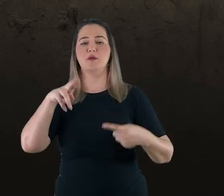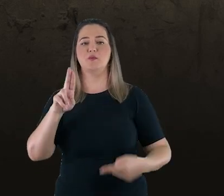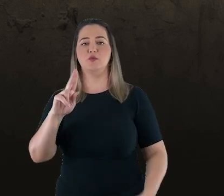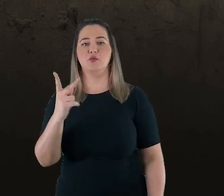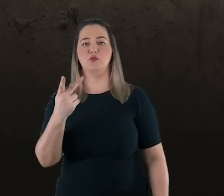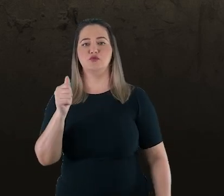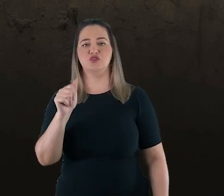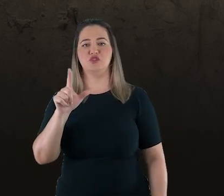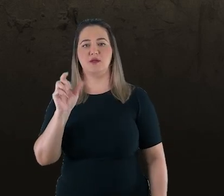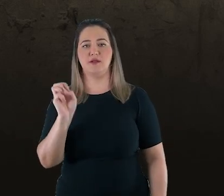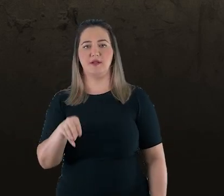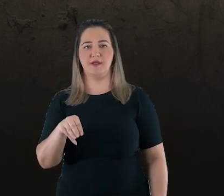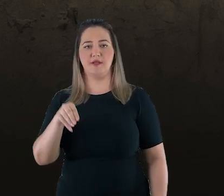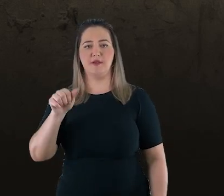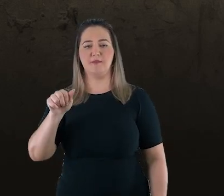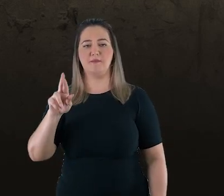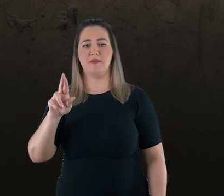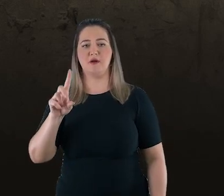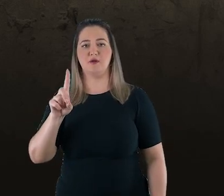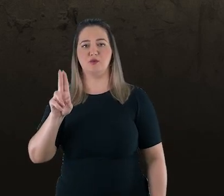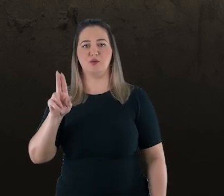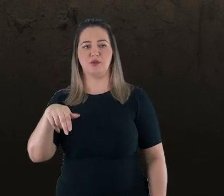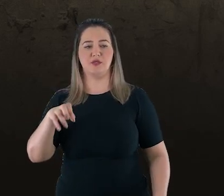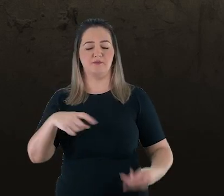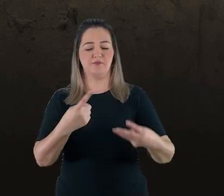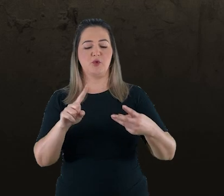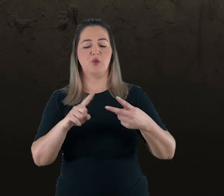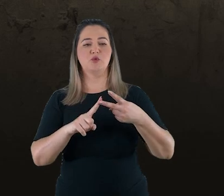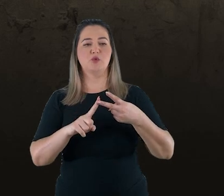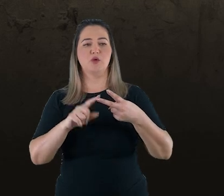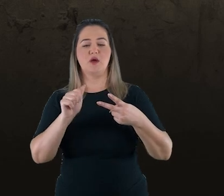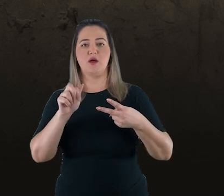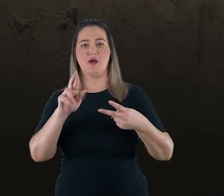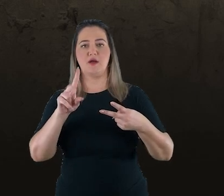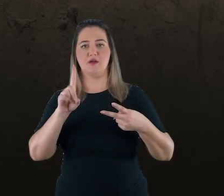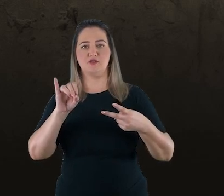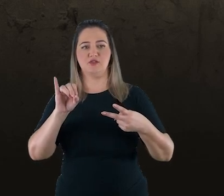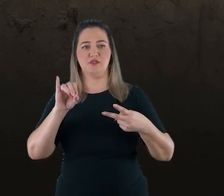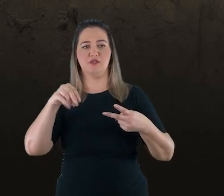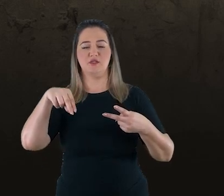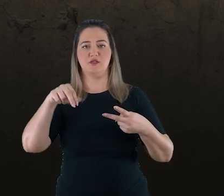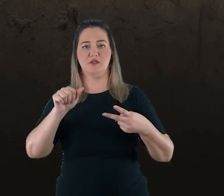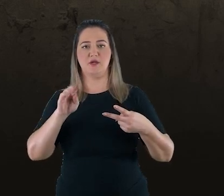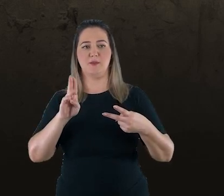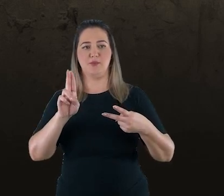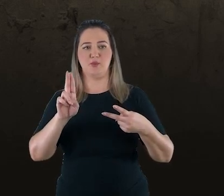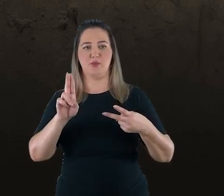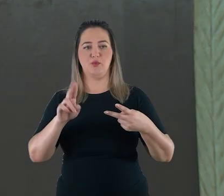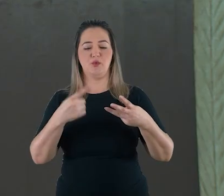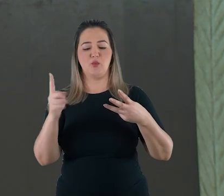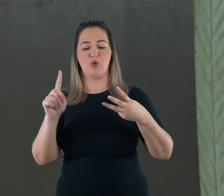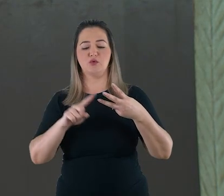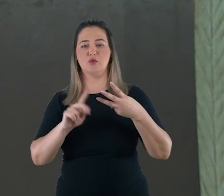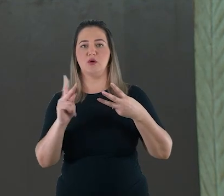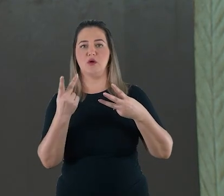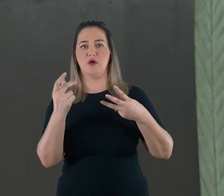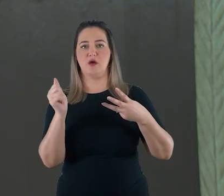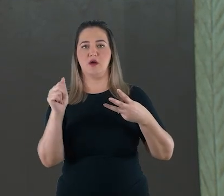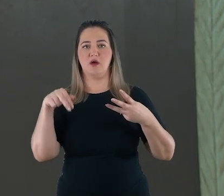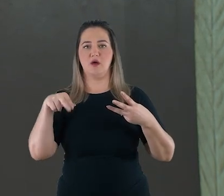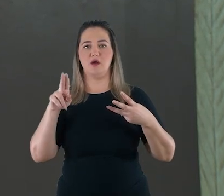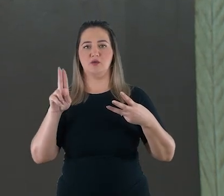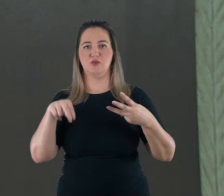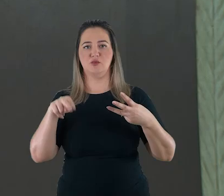Marduk. Depois aparece Ardi Nabu. E finalmente aparece um com o nome de Hananu. Como você pode ver,